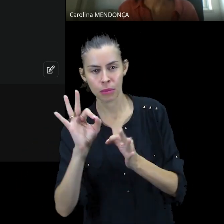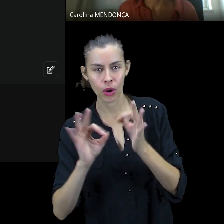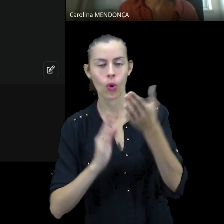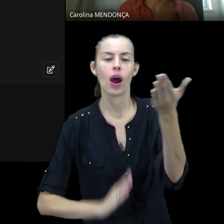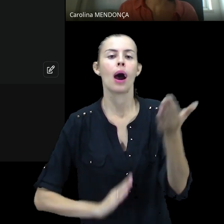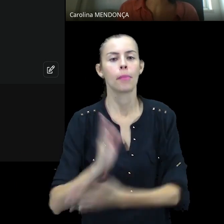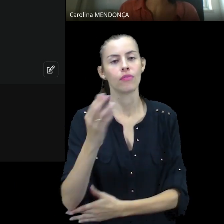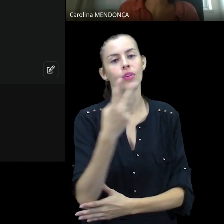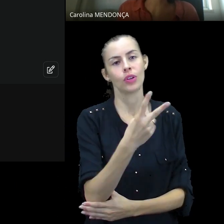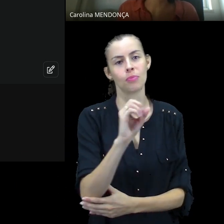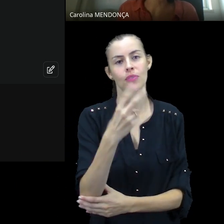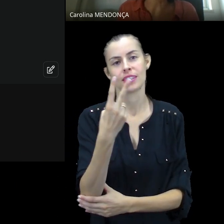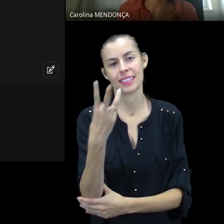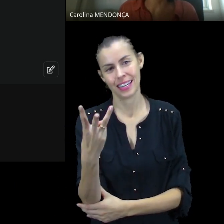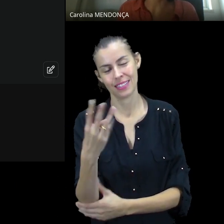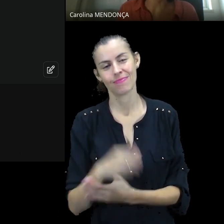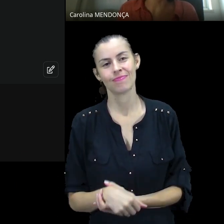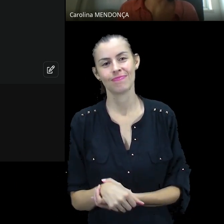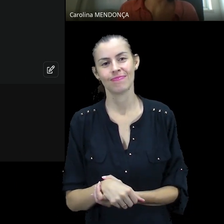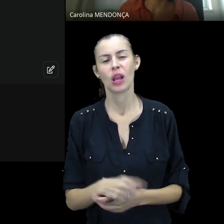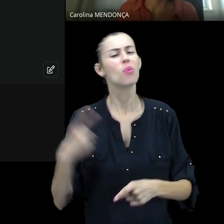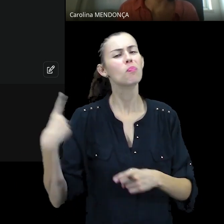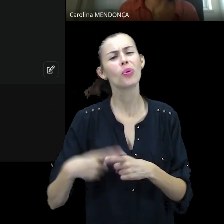Primeiro, porque temos cursos com uma grande